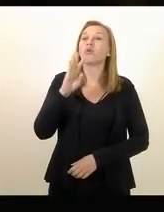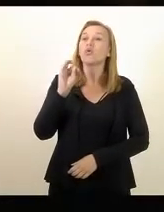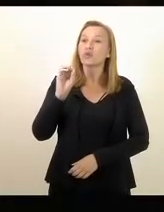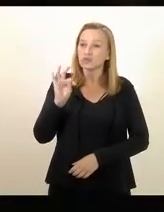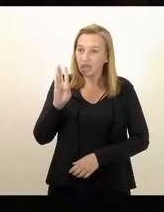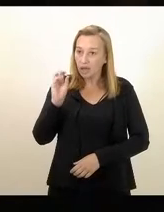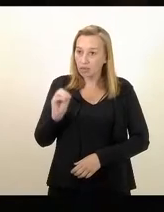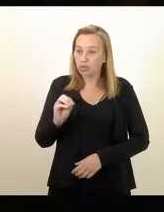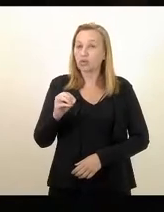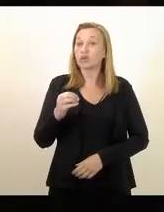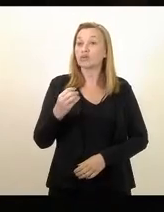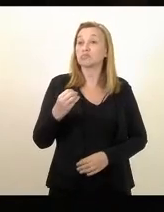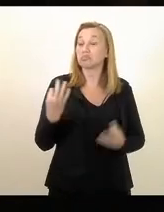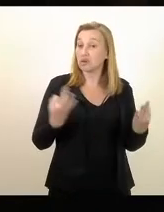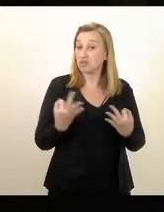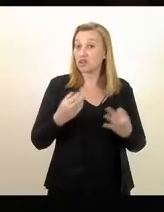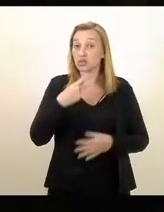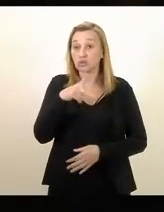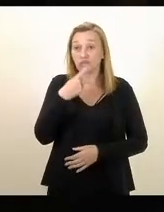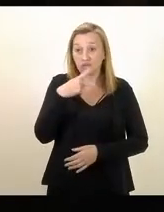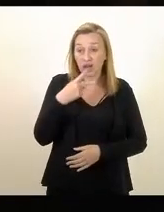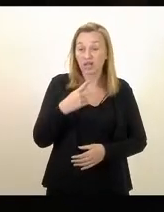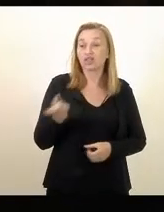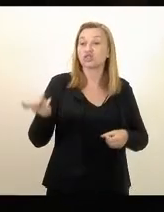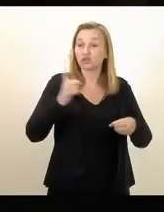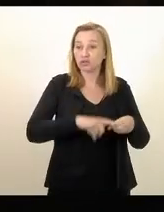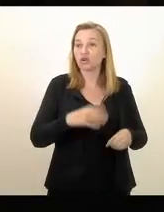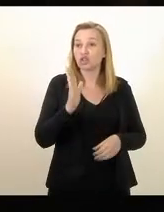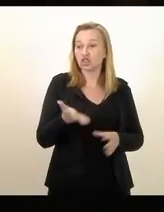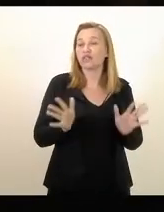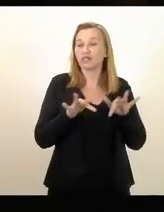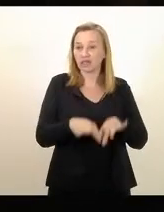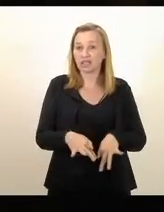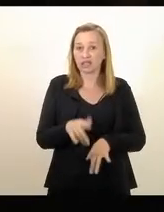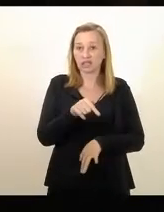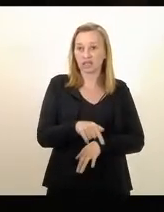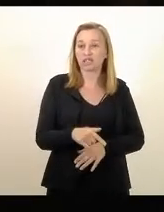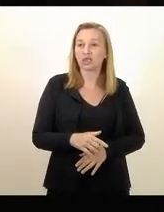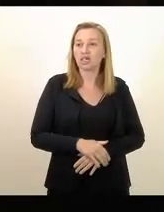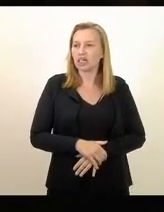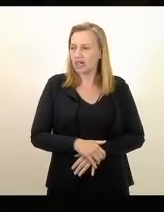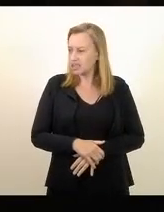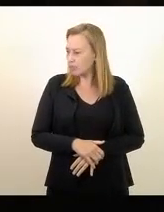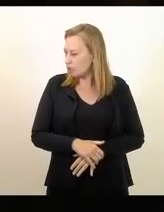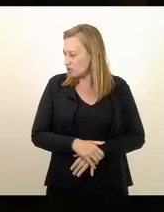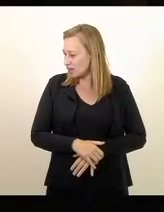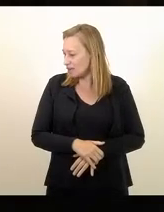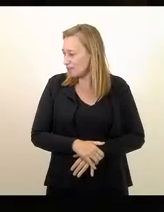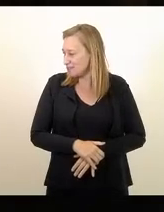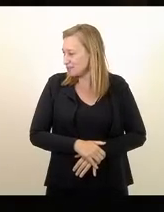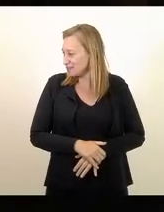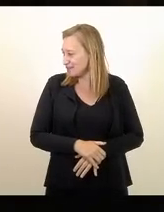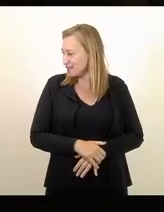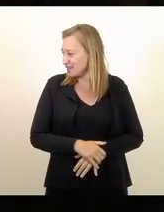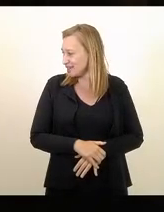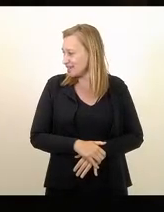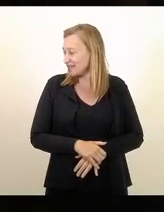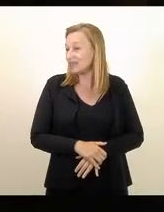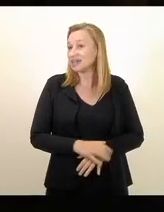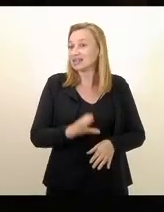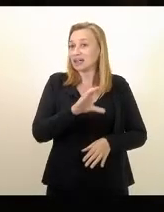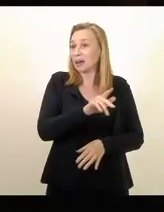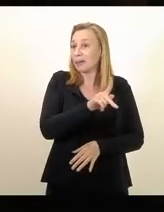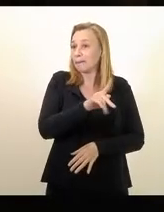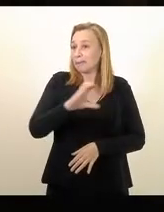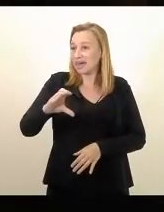sua colocação e trazer aqui de volta já concluindo aqui o meu raciocínio o quanto que essa PEC 45